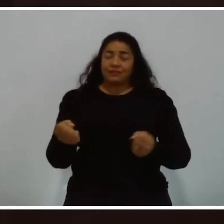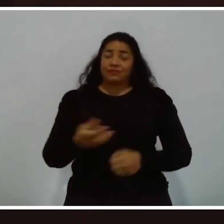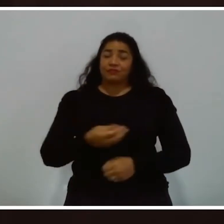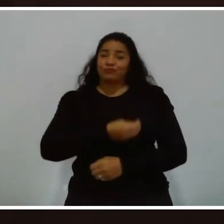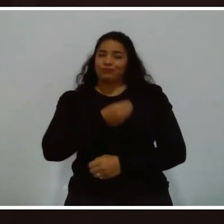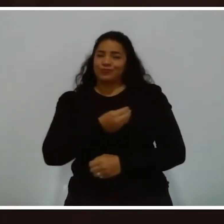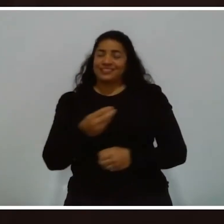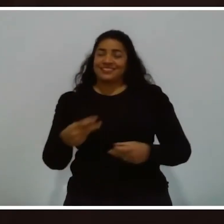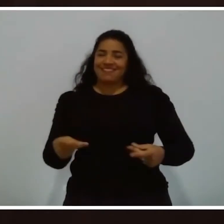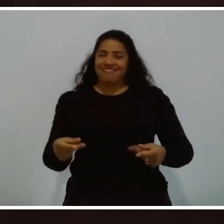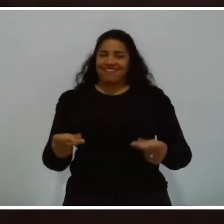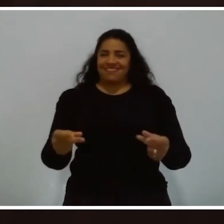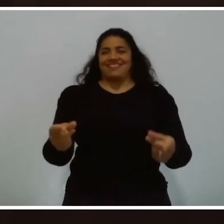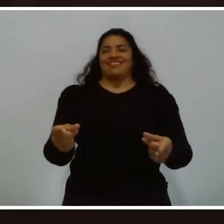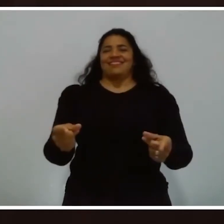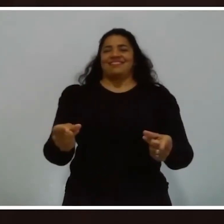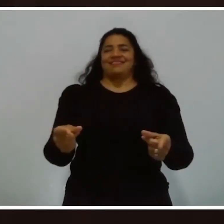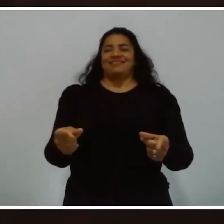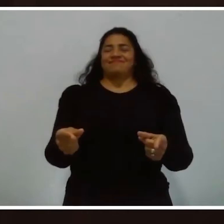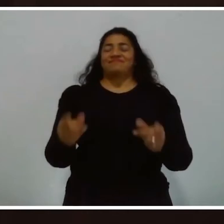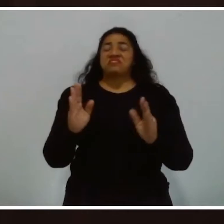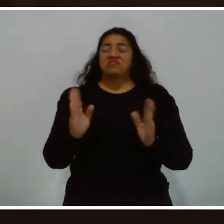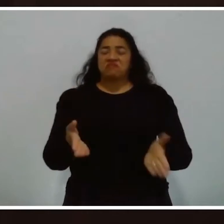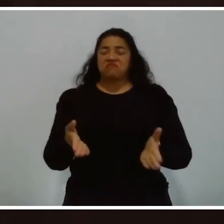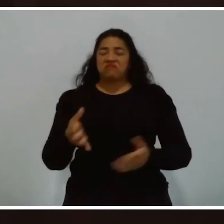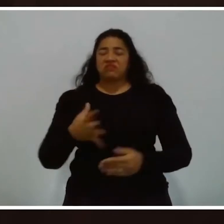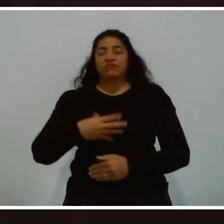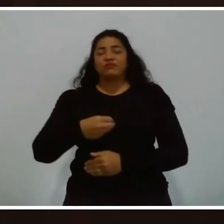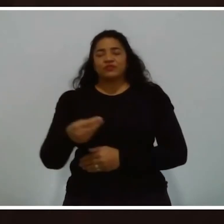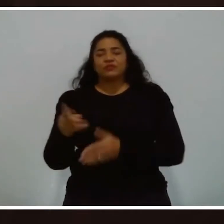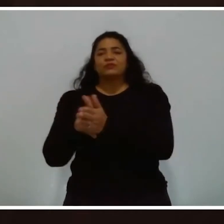isso? Vou ler 12 e 13 para vocês. João capítulo 1,